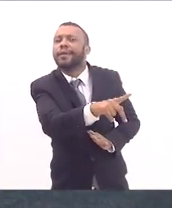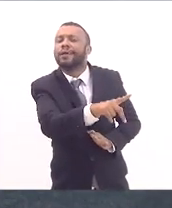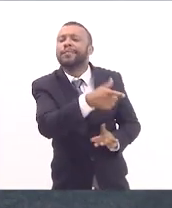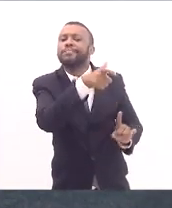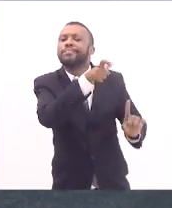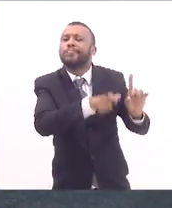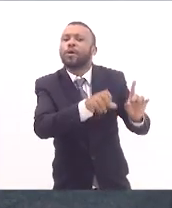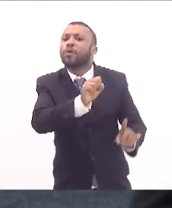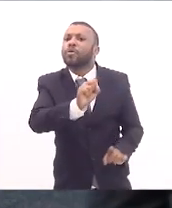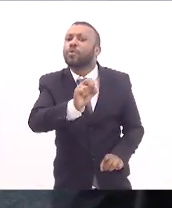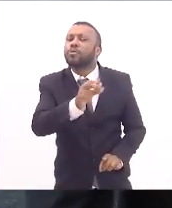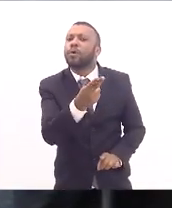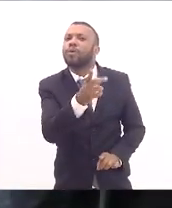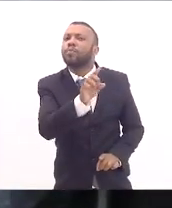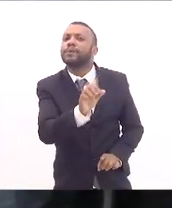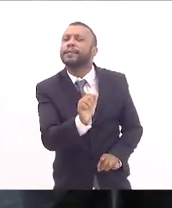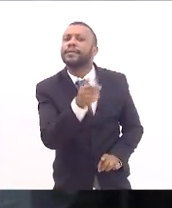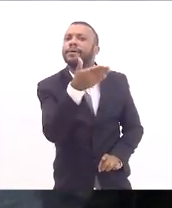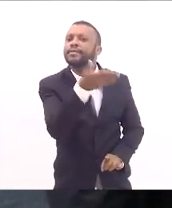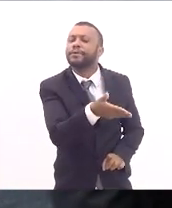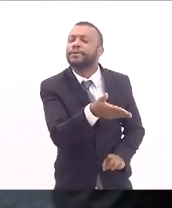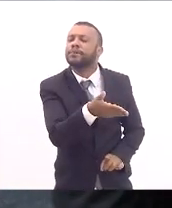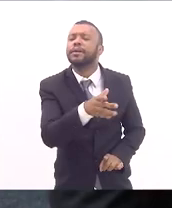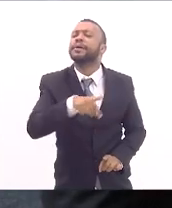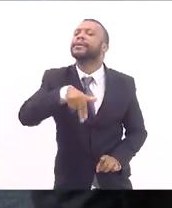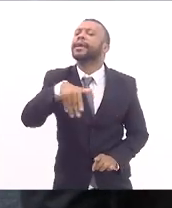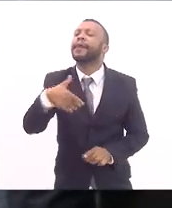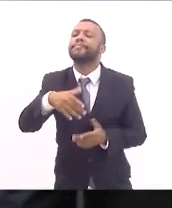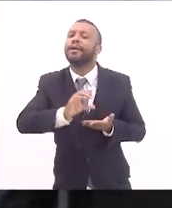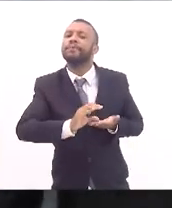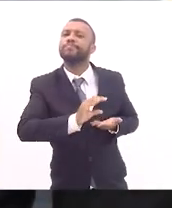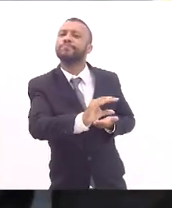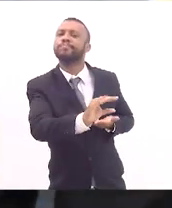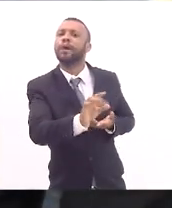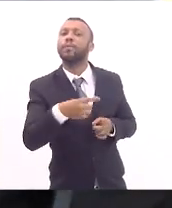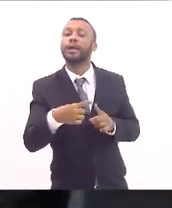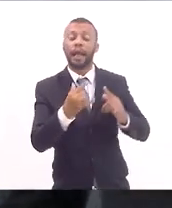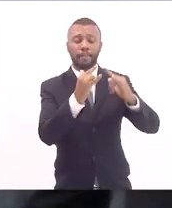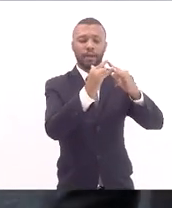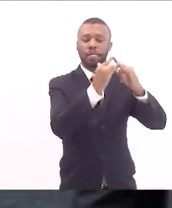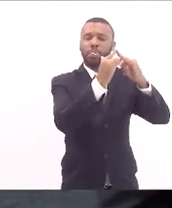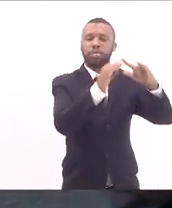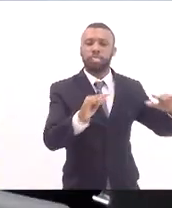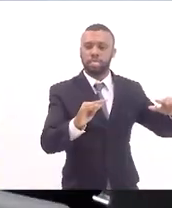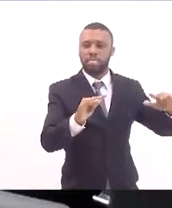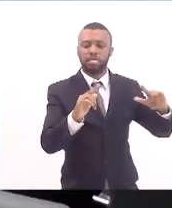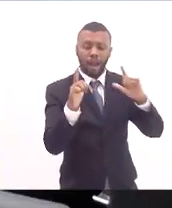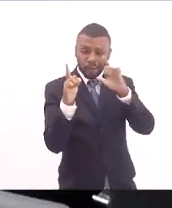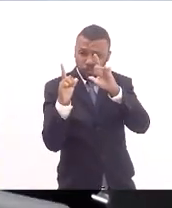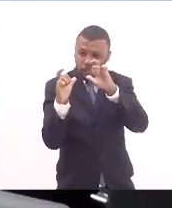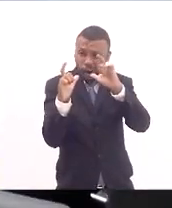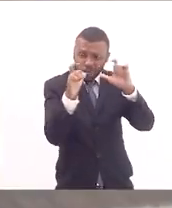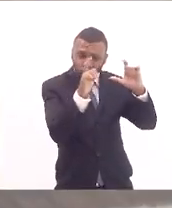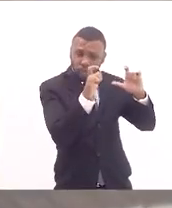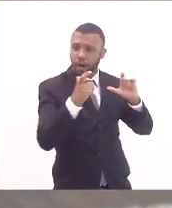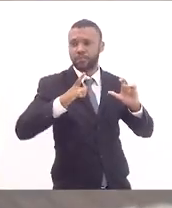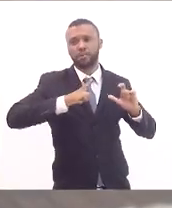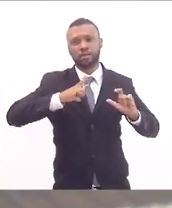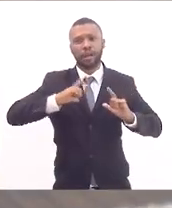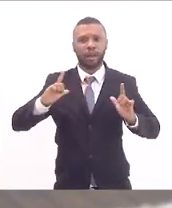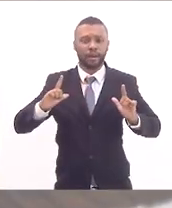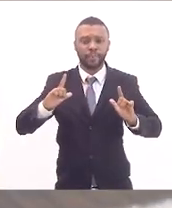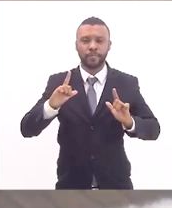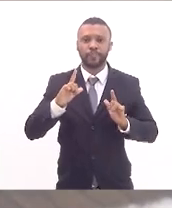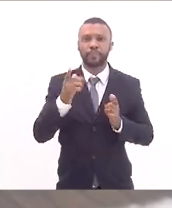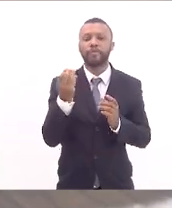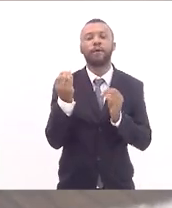Senhor Souza porque a banca foi serrada tem fotos foi publicado